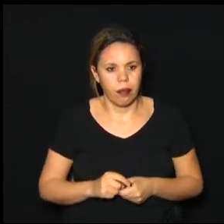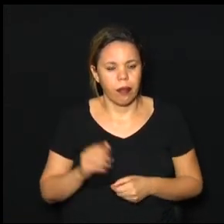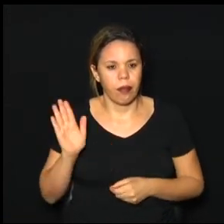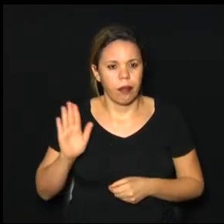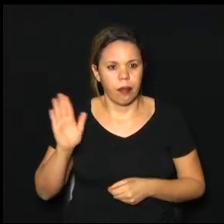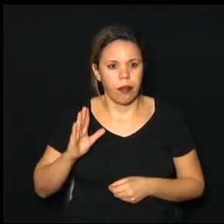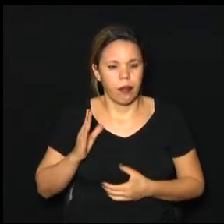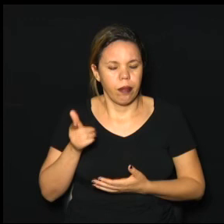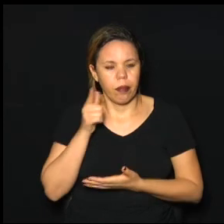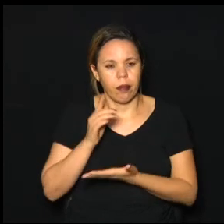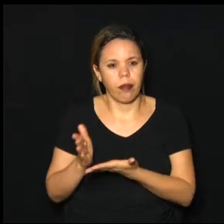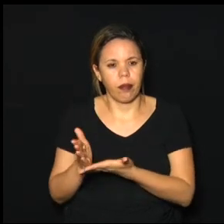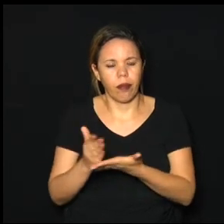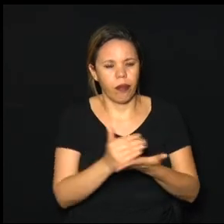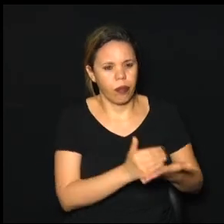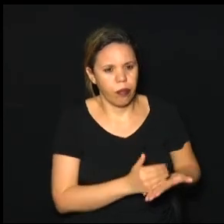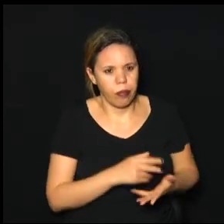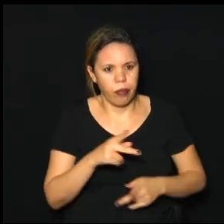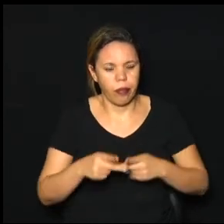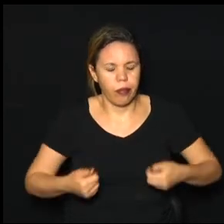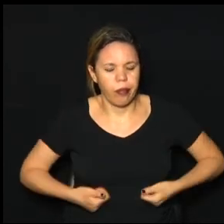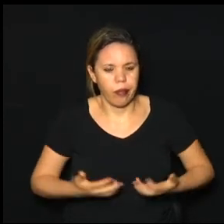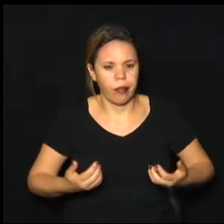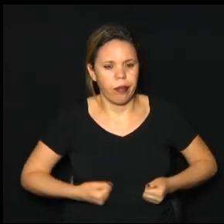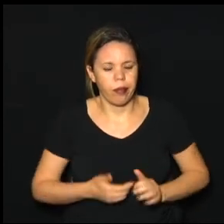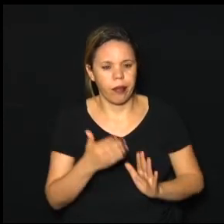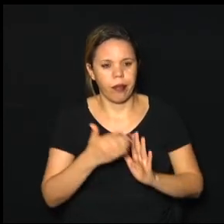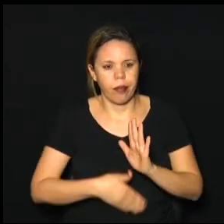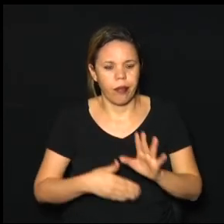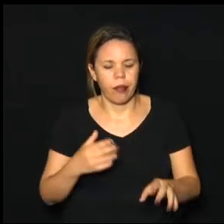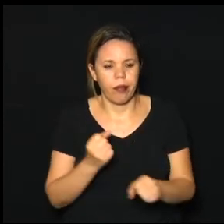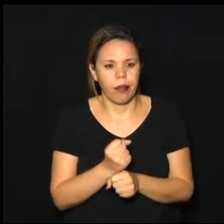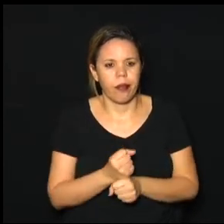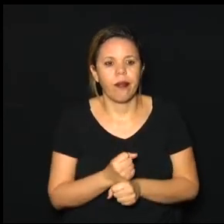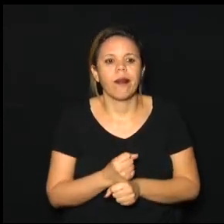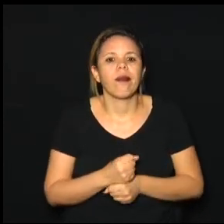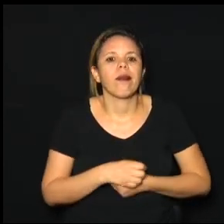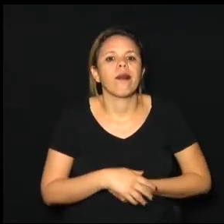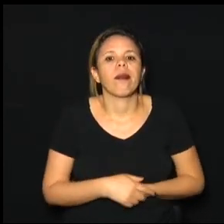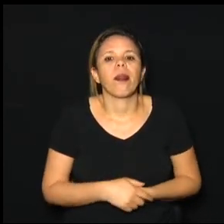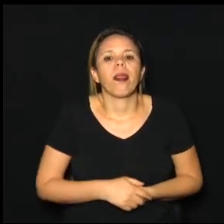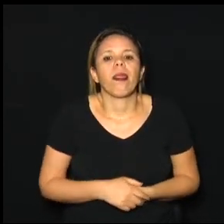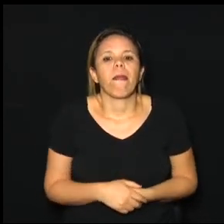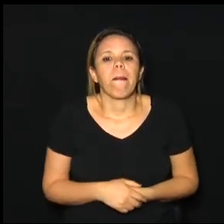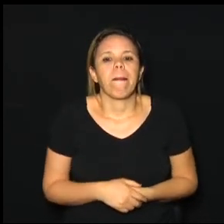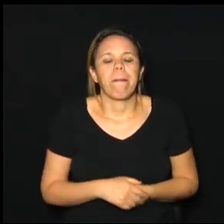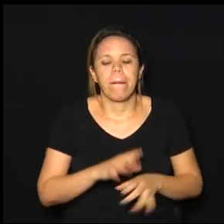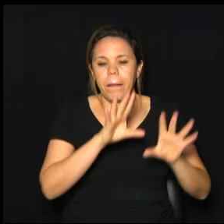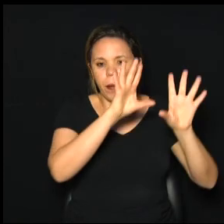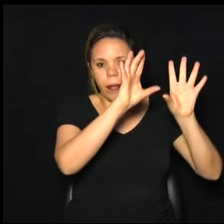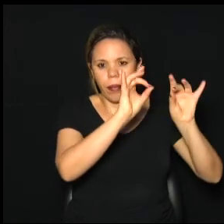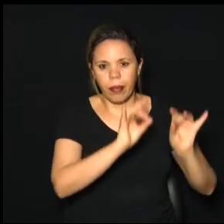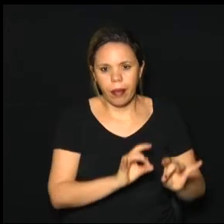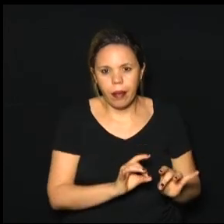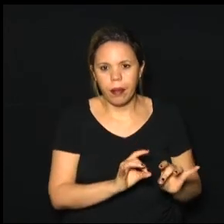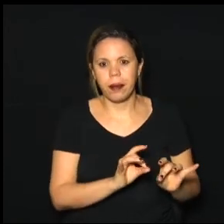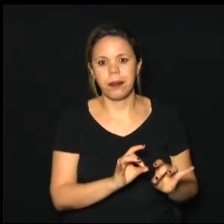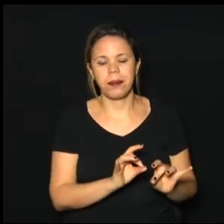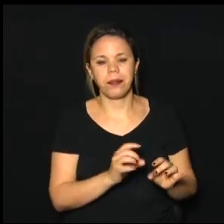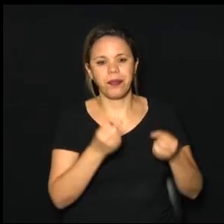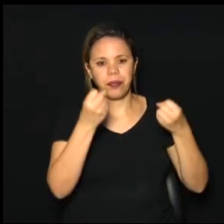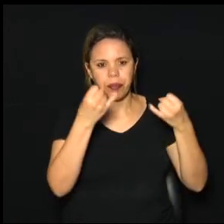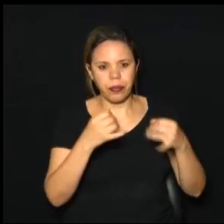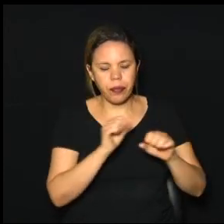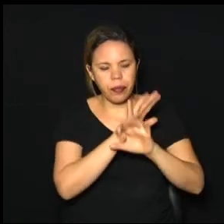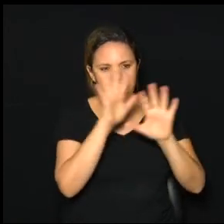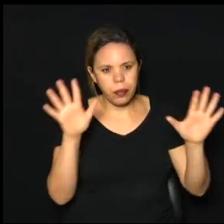candidato arrecadou, tudo aquilo que o candidato gastou, de maneira detalhada, de maneira